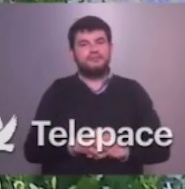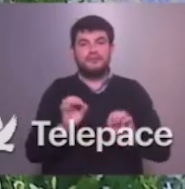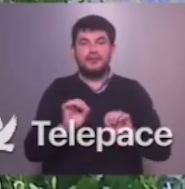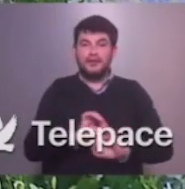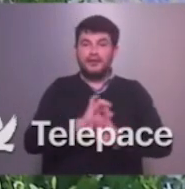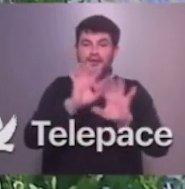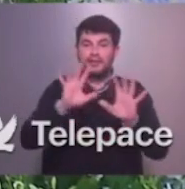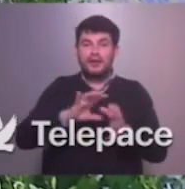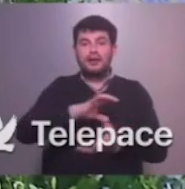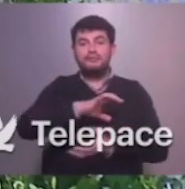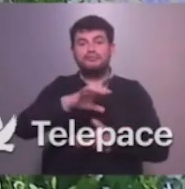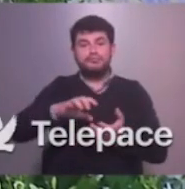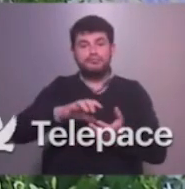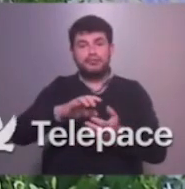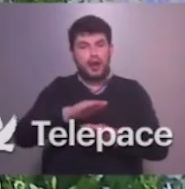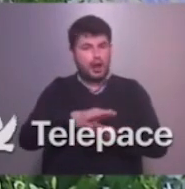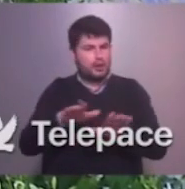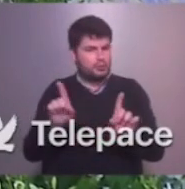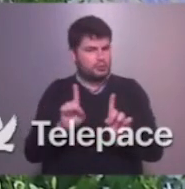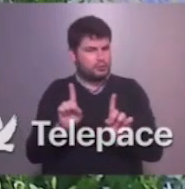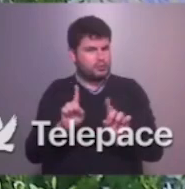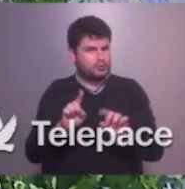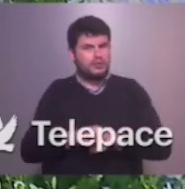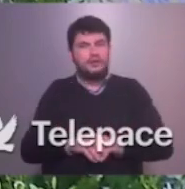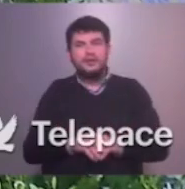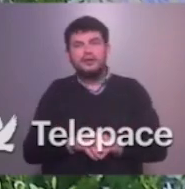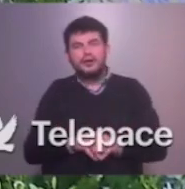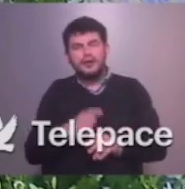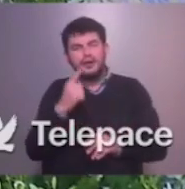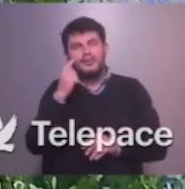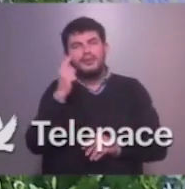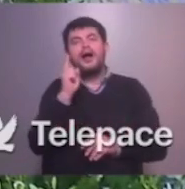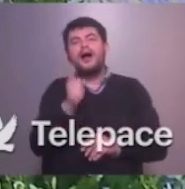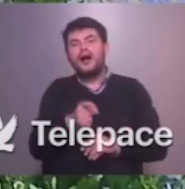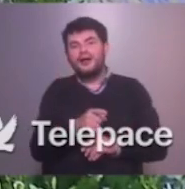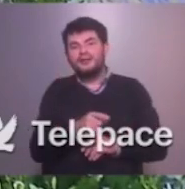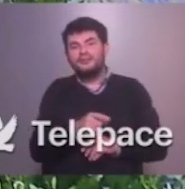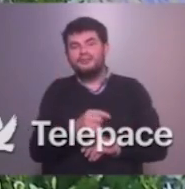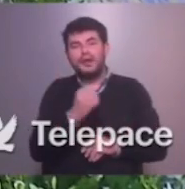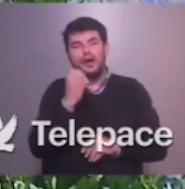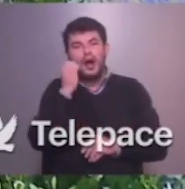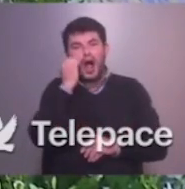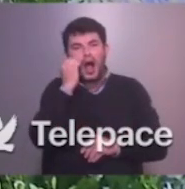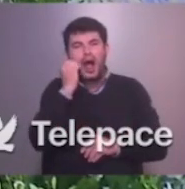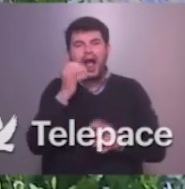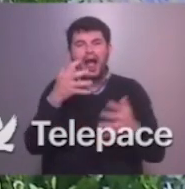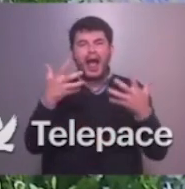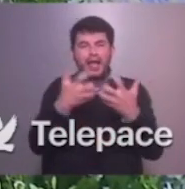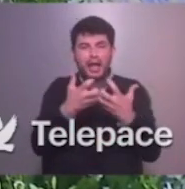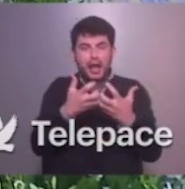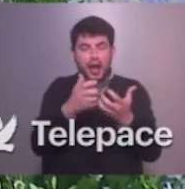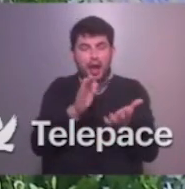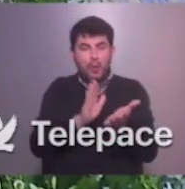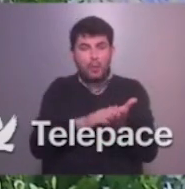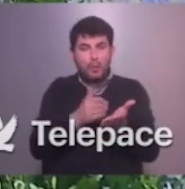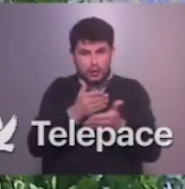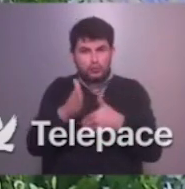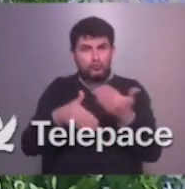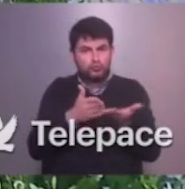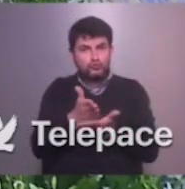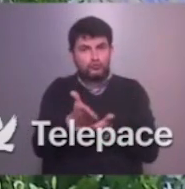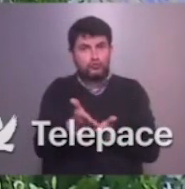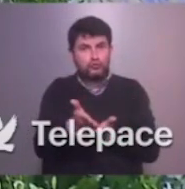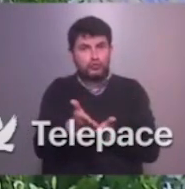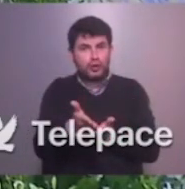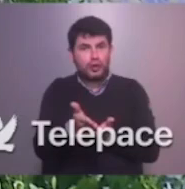Claro que as crises não terminaram. E em particular, os dramas da guerra aí estão,